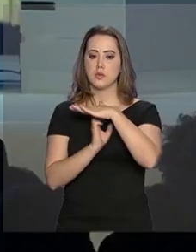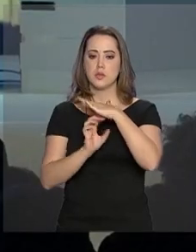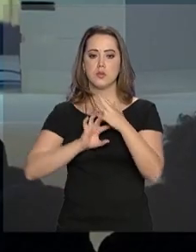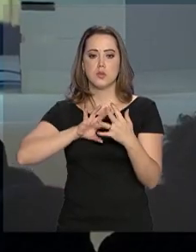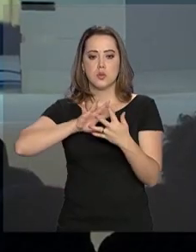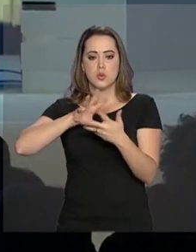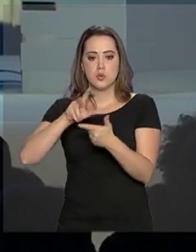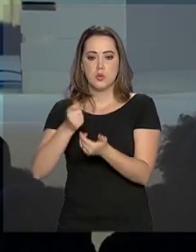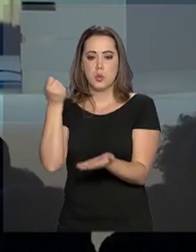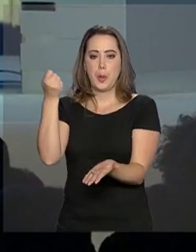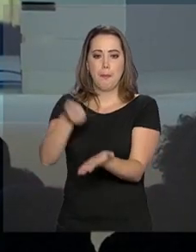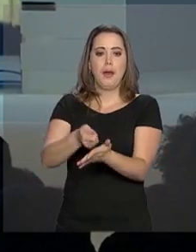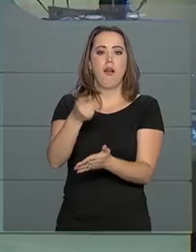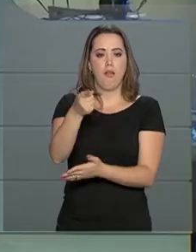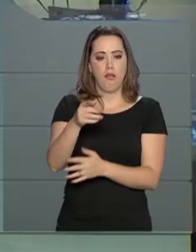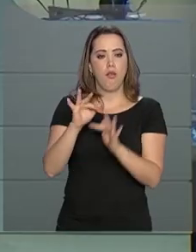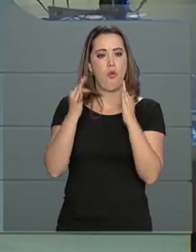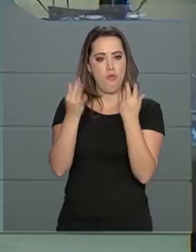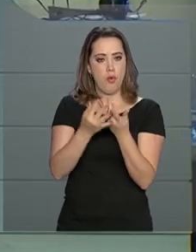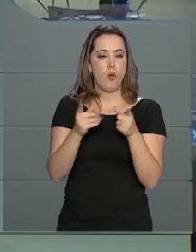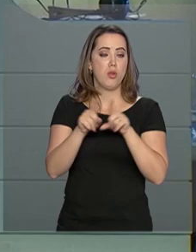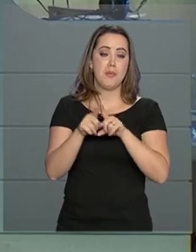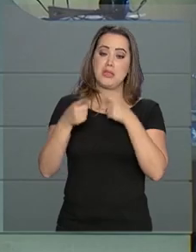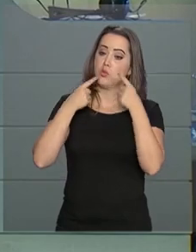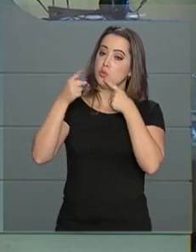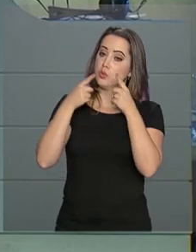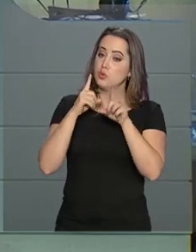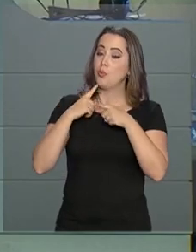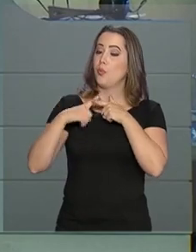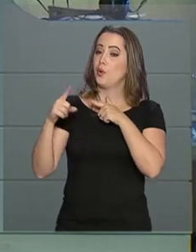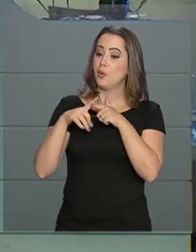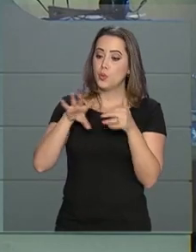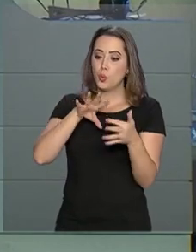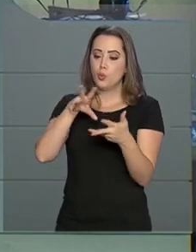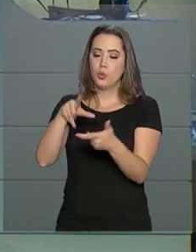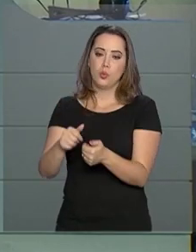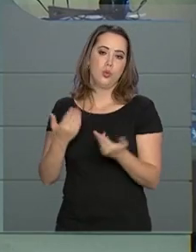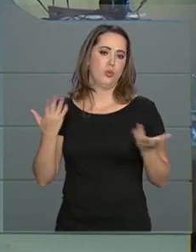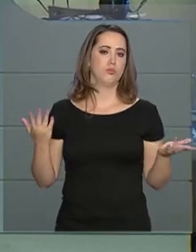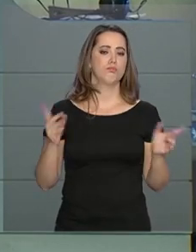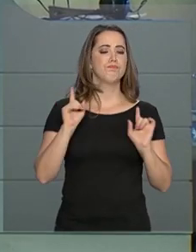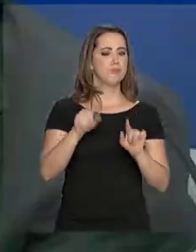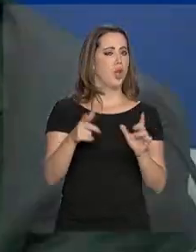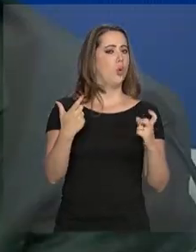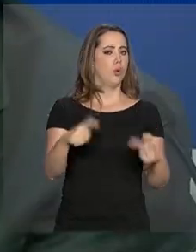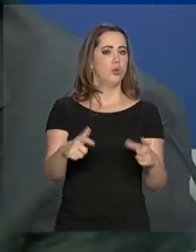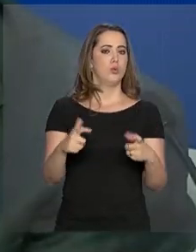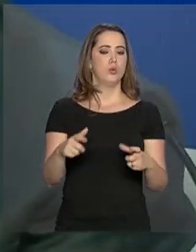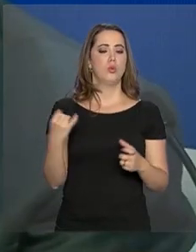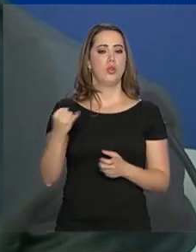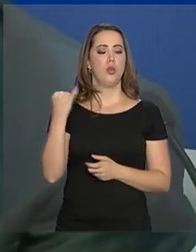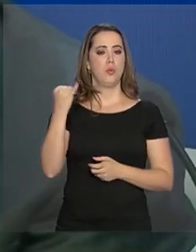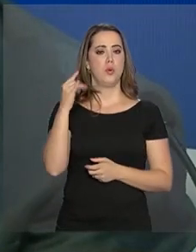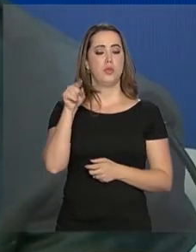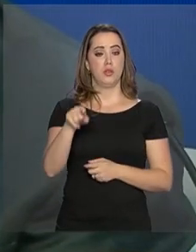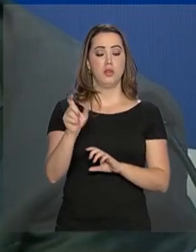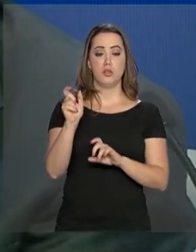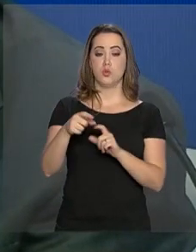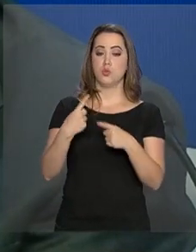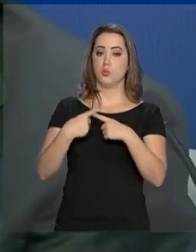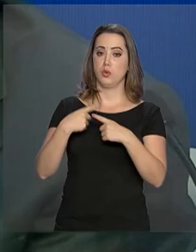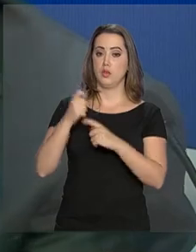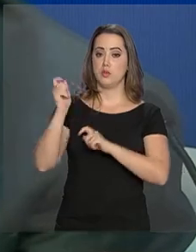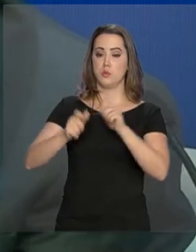mundo inteiro que bancam esse fórum e que discutem problemas do mundo todo é um ambiente em que esses grandes atores